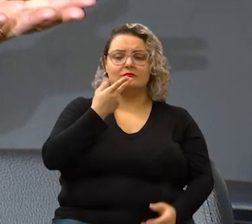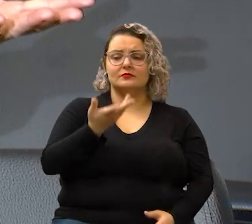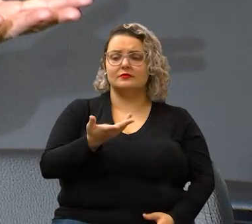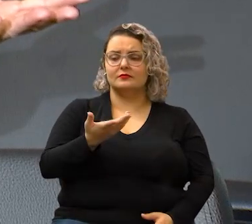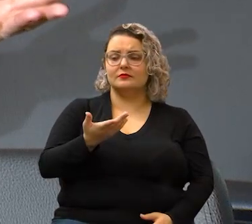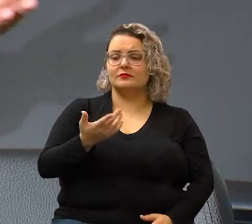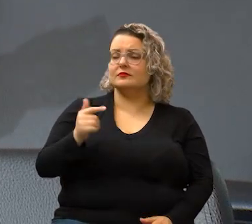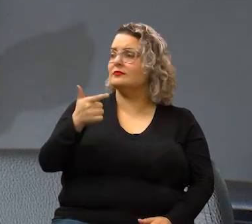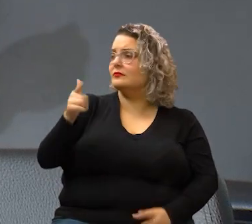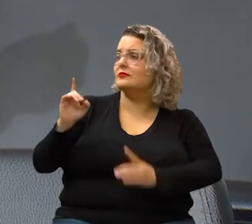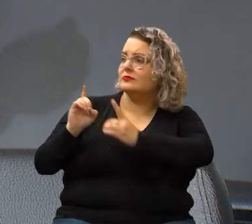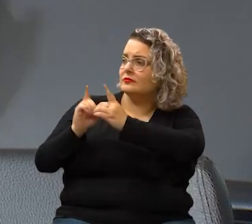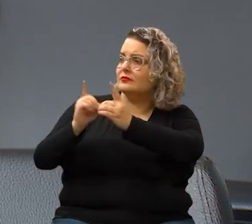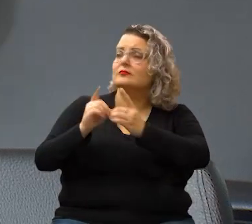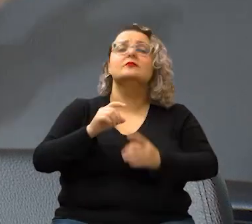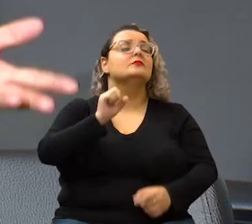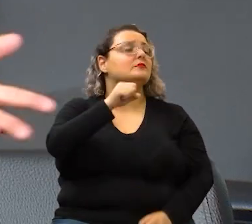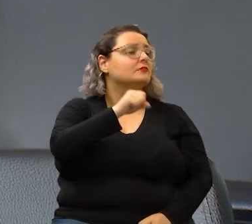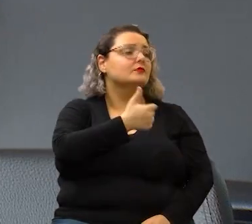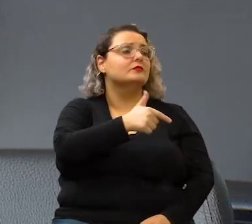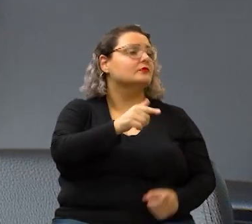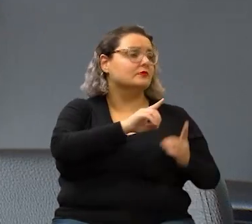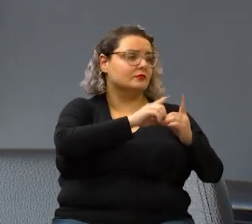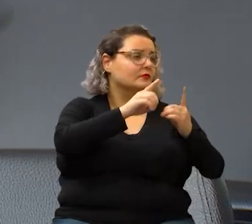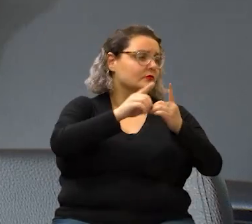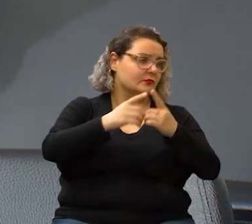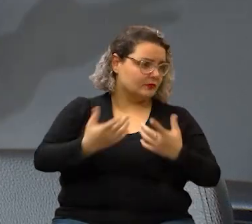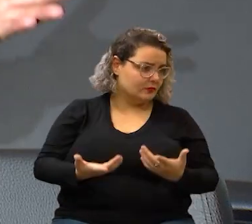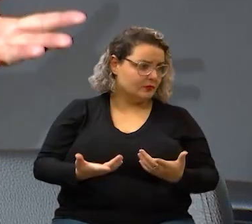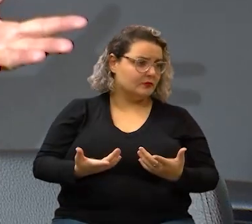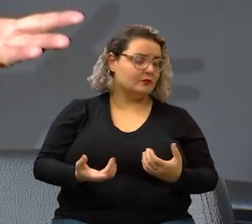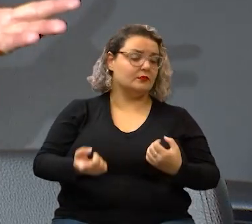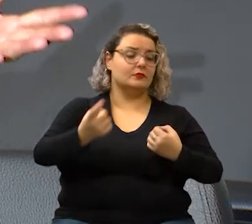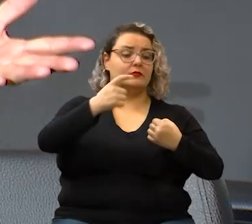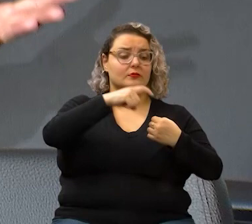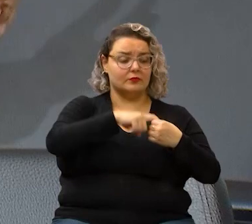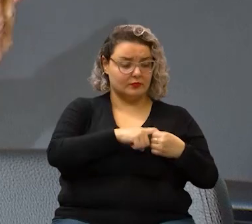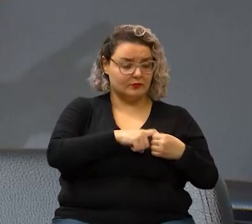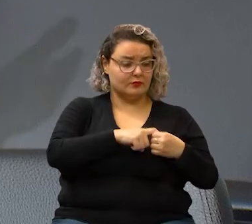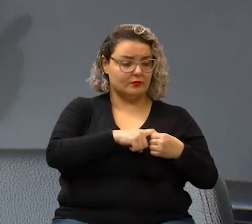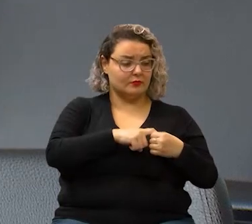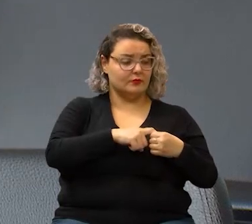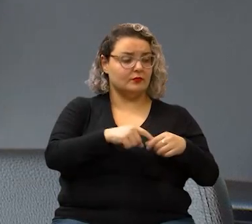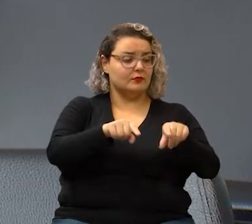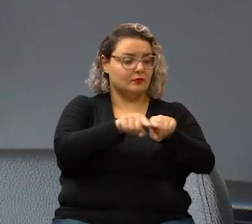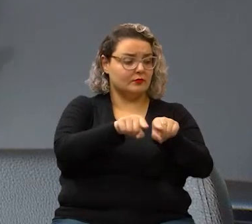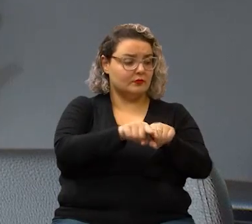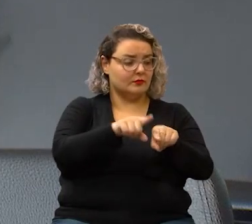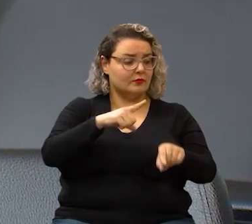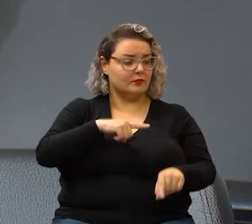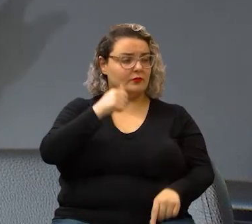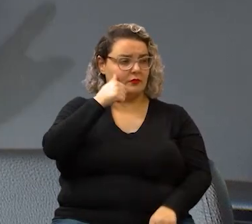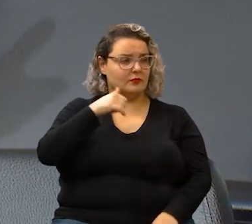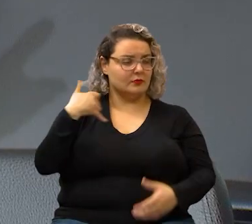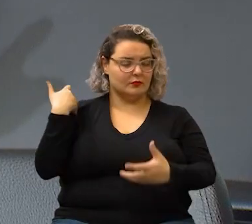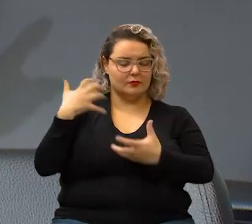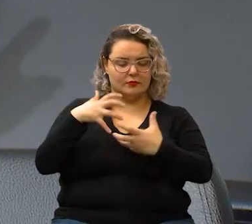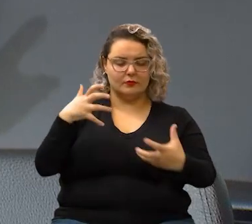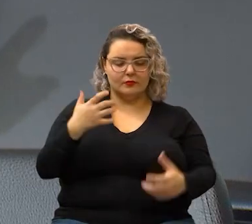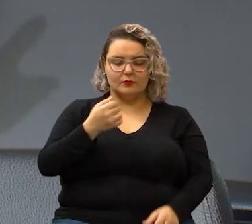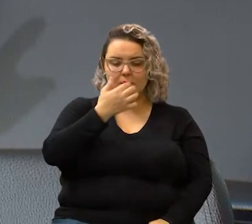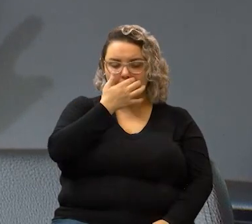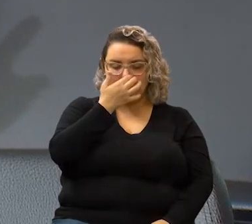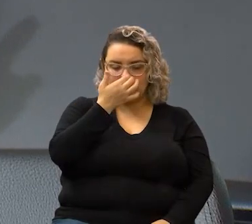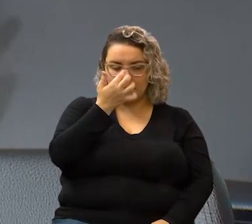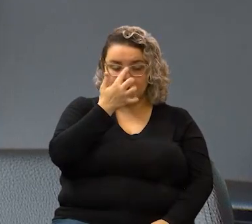como é que fala? Desassistido? Desassistido. Então, voltando, inclusive teve até uma senhora